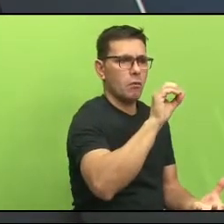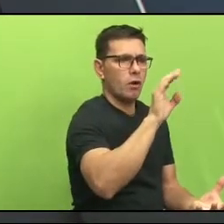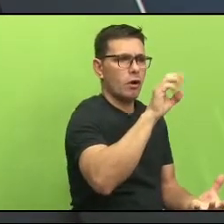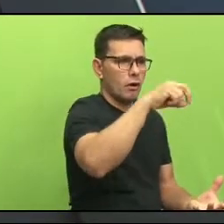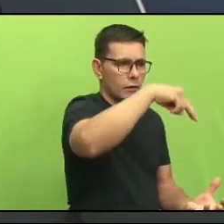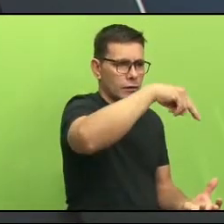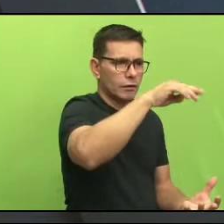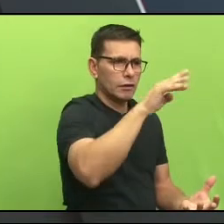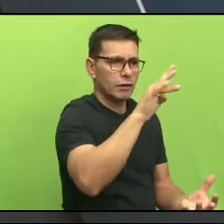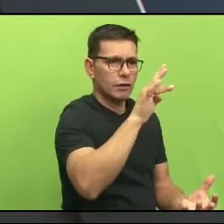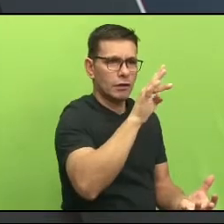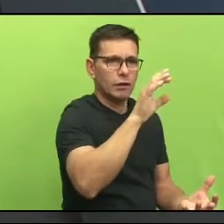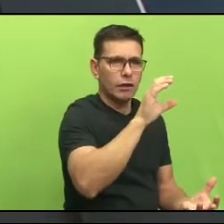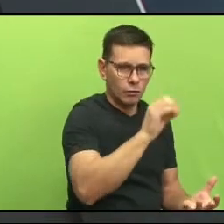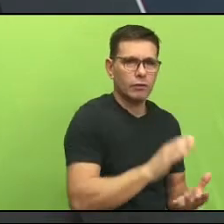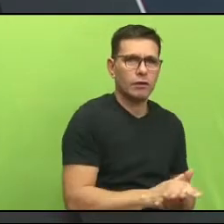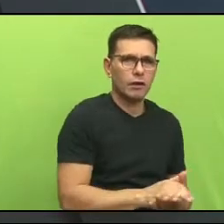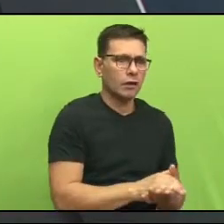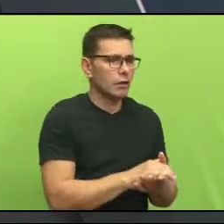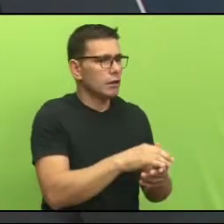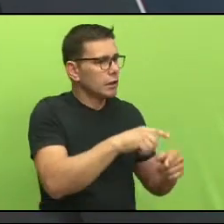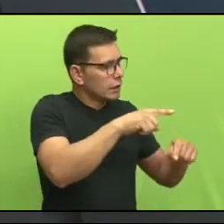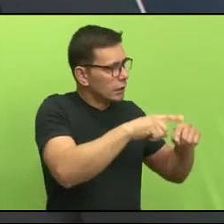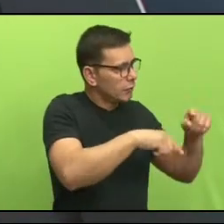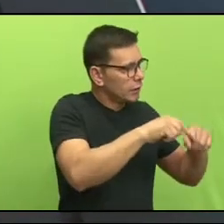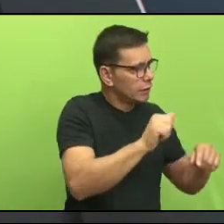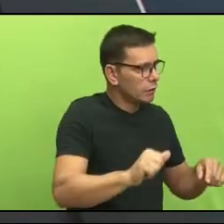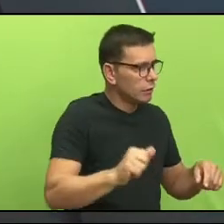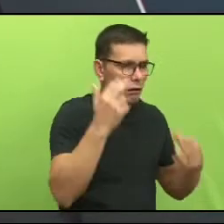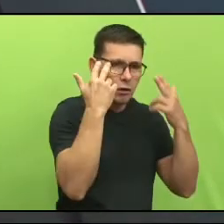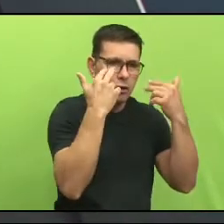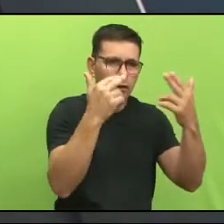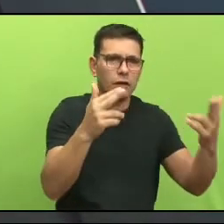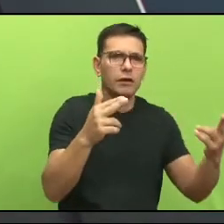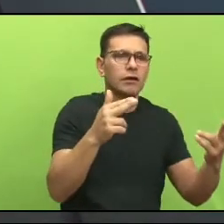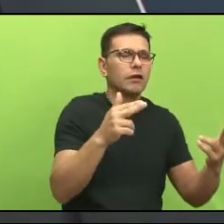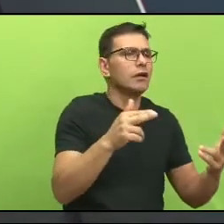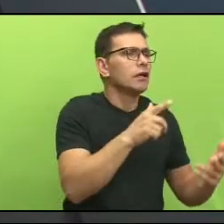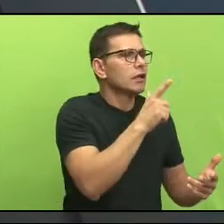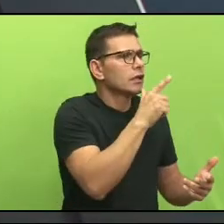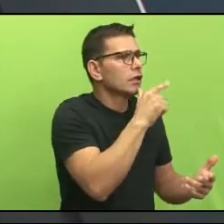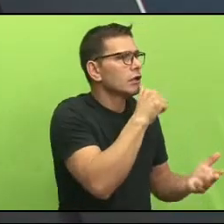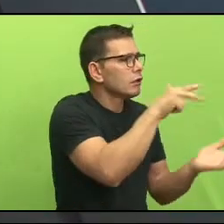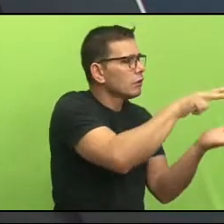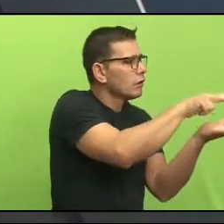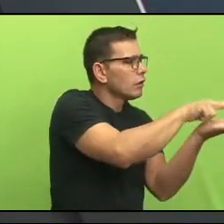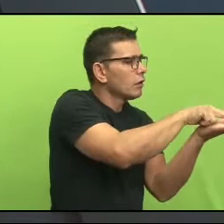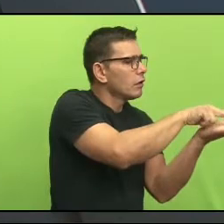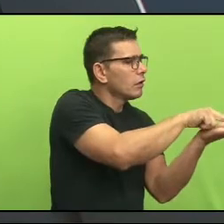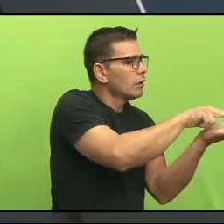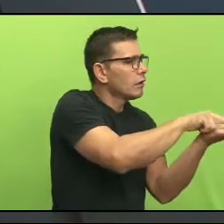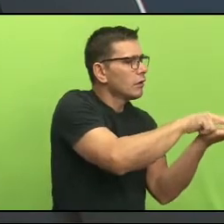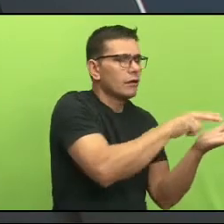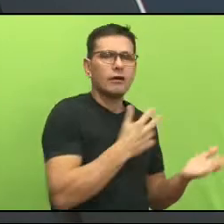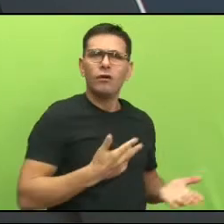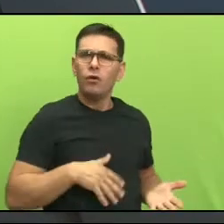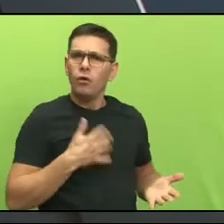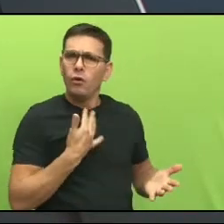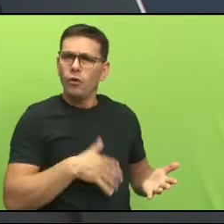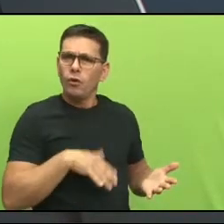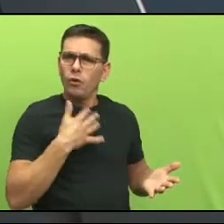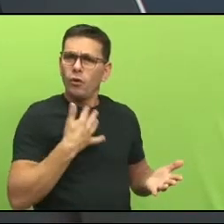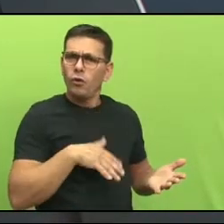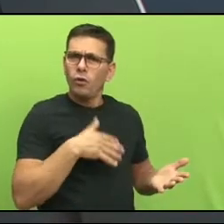presencial. E eu estou trazendo uma novidade também, que é a terapia na água, com bonecos na água. Que